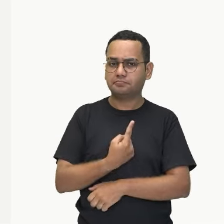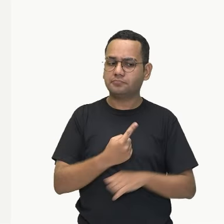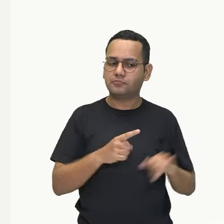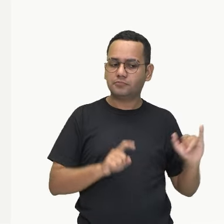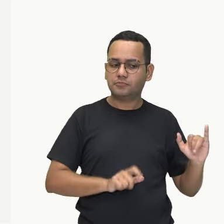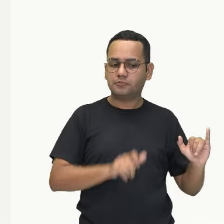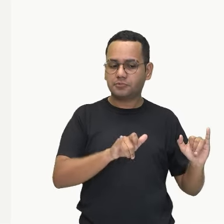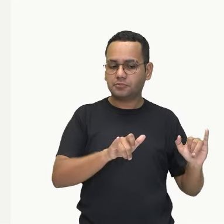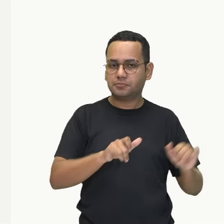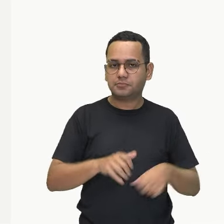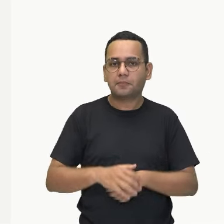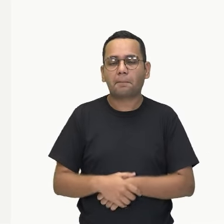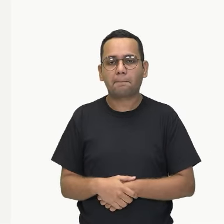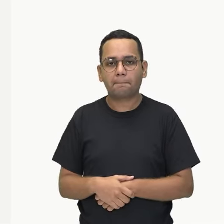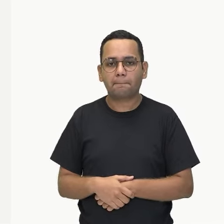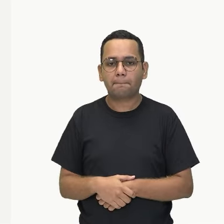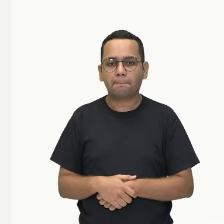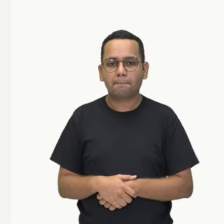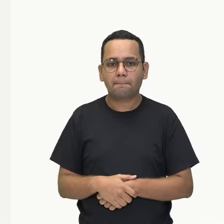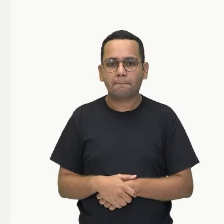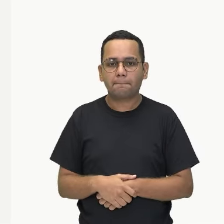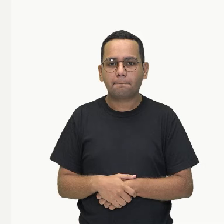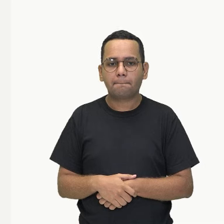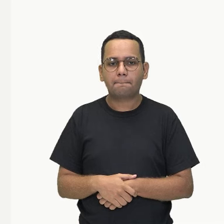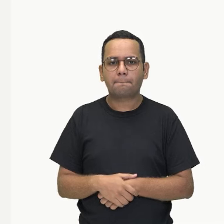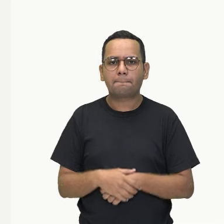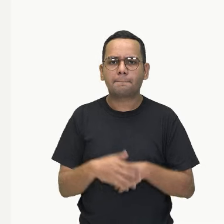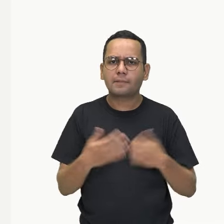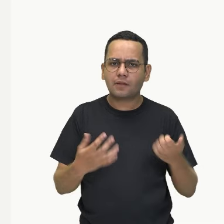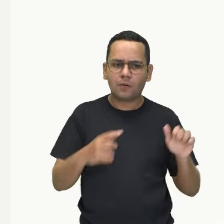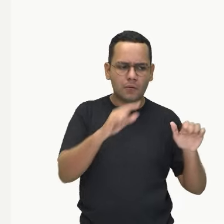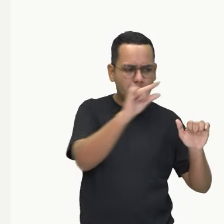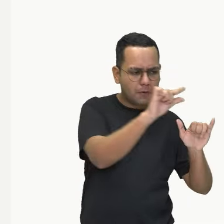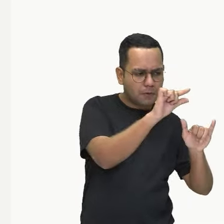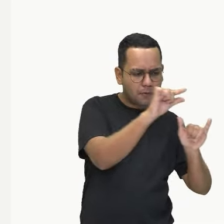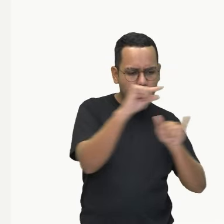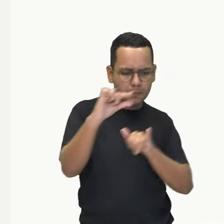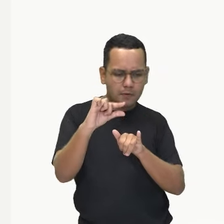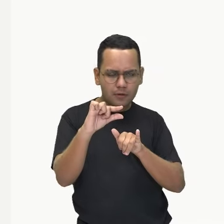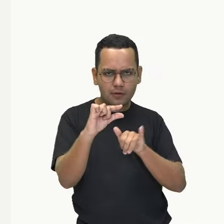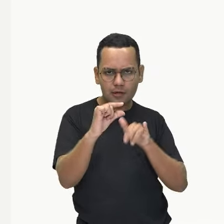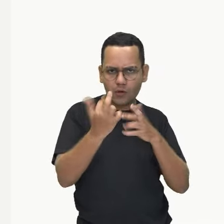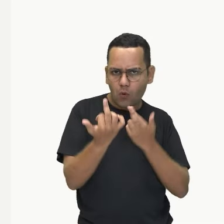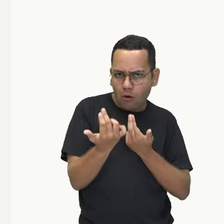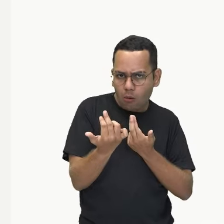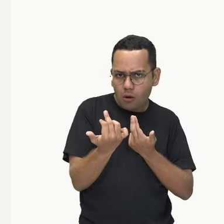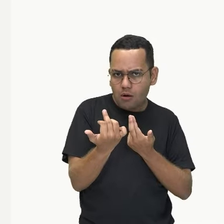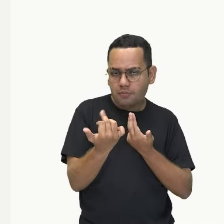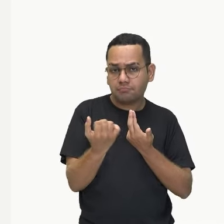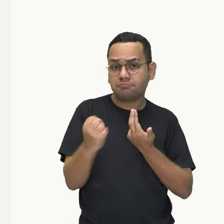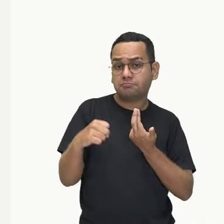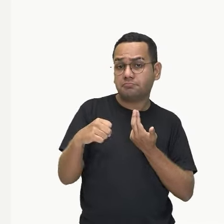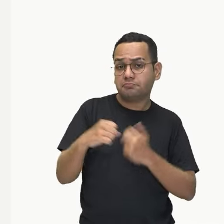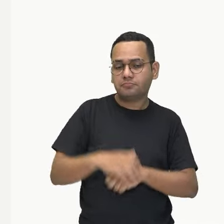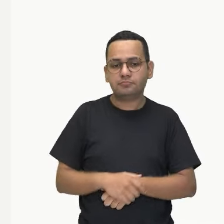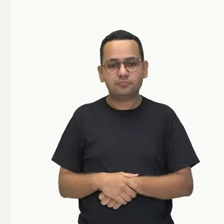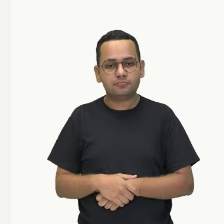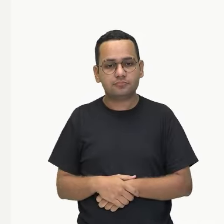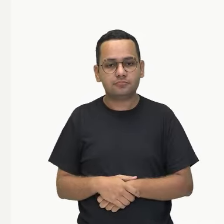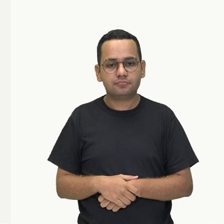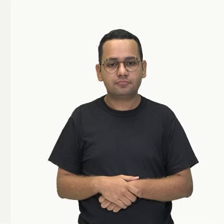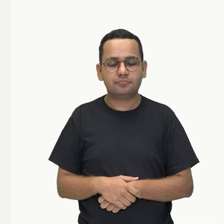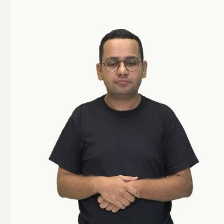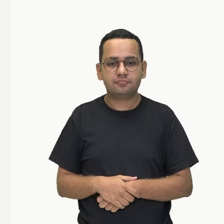quanto o outro. E eles possuem os mesmos expoentes? Aqui é o cubo e aqui é o cubo. Tá